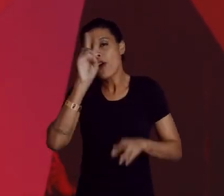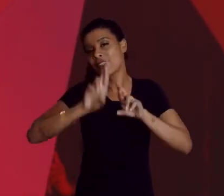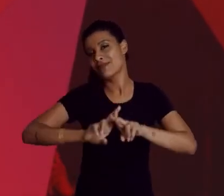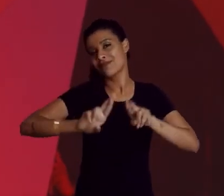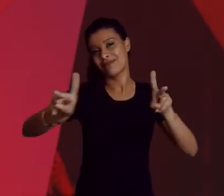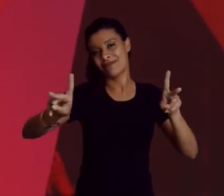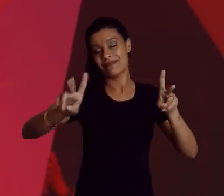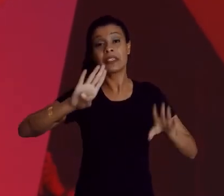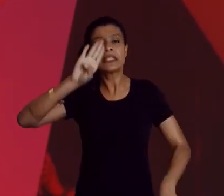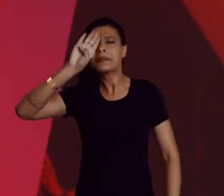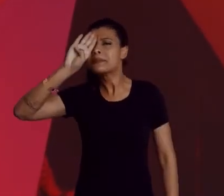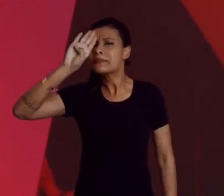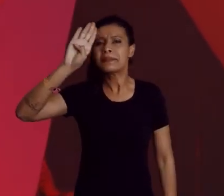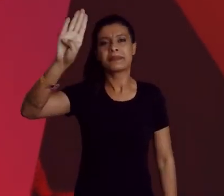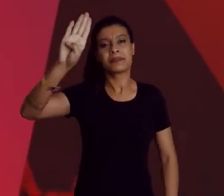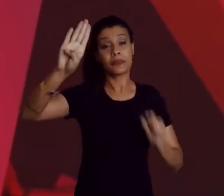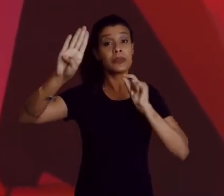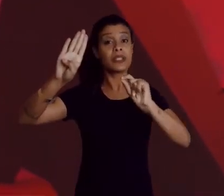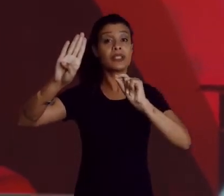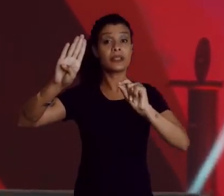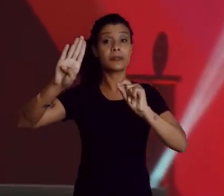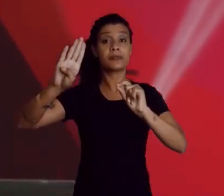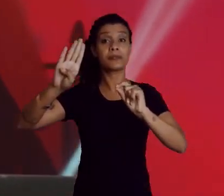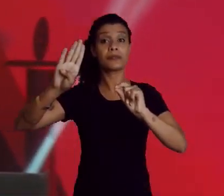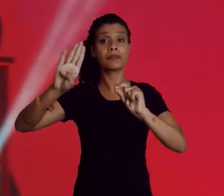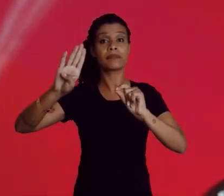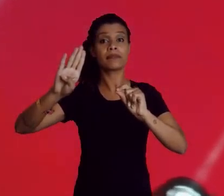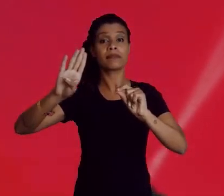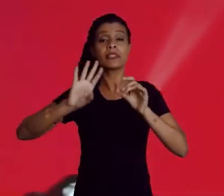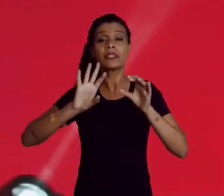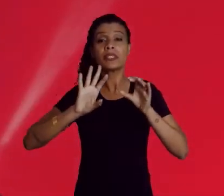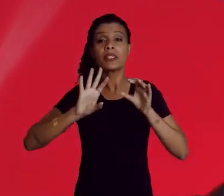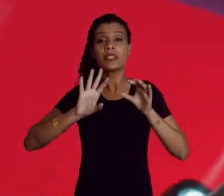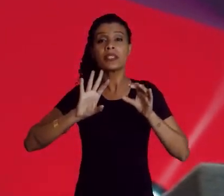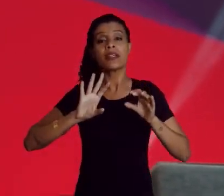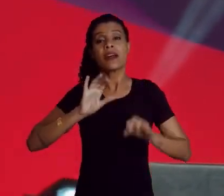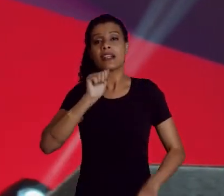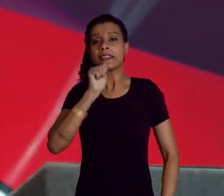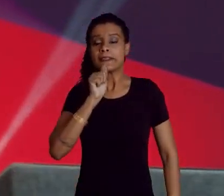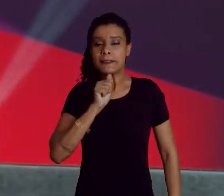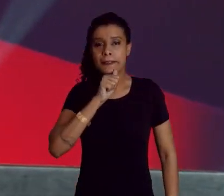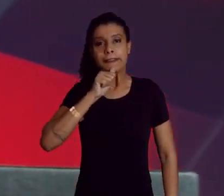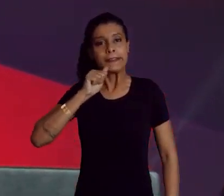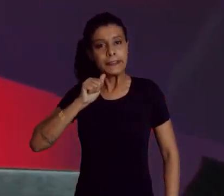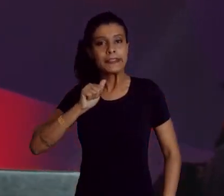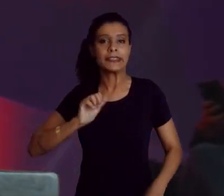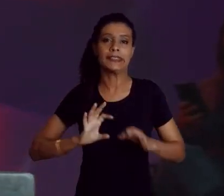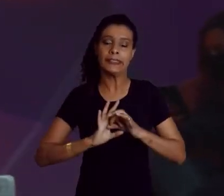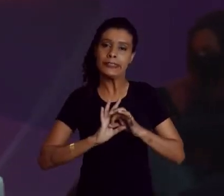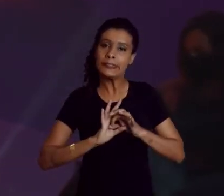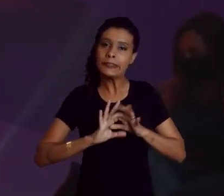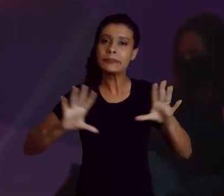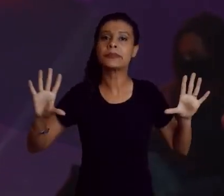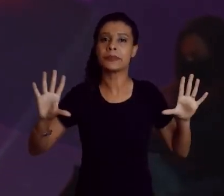Mas o ponto principal, esteja disposto a pagar um preço, para lutar com